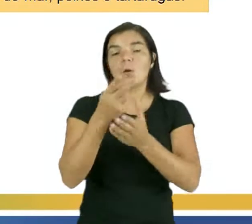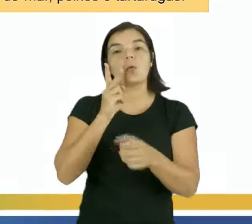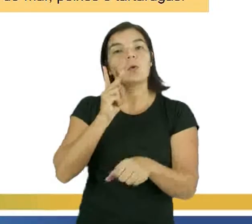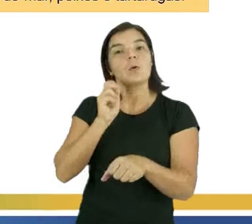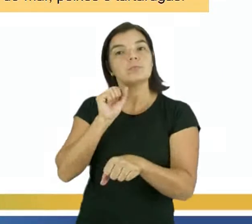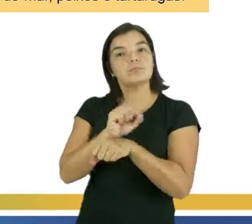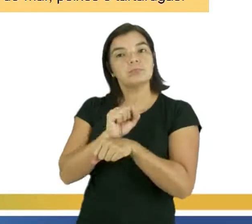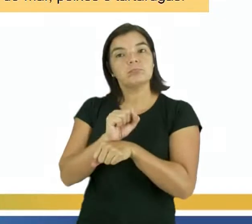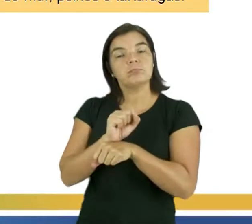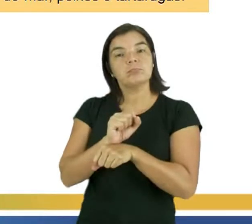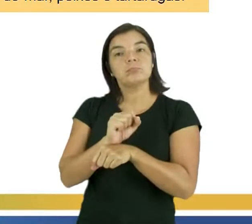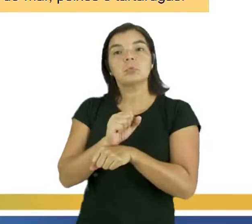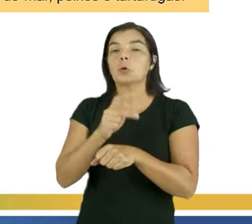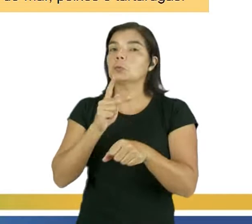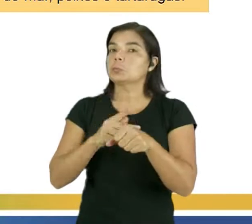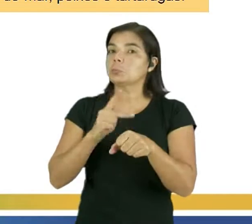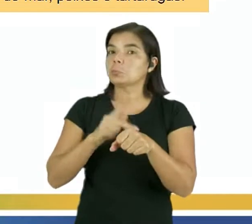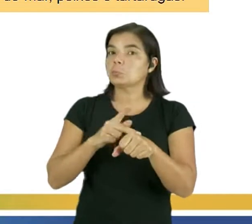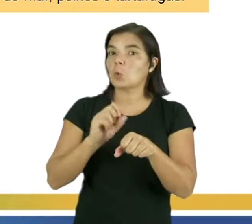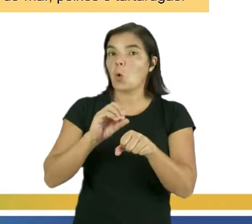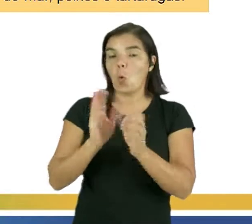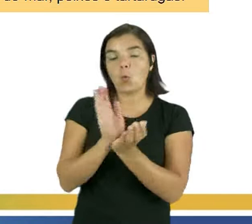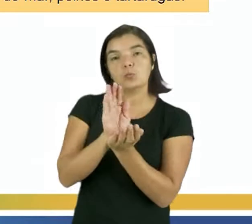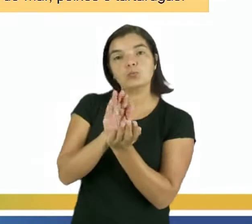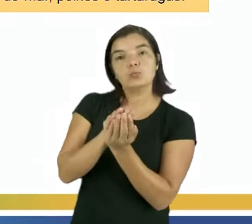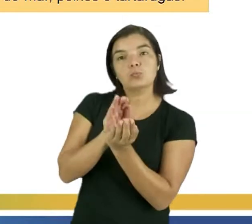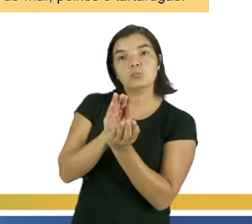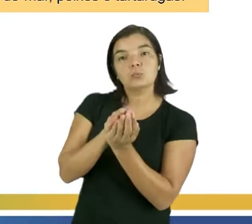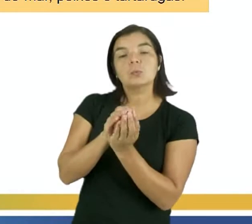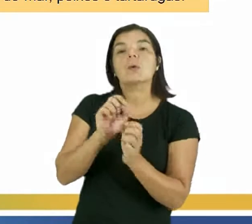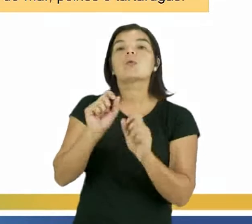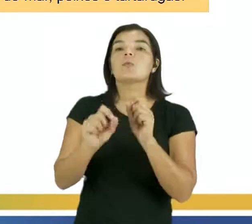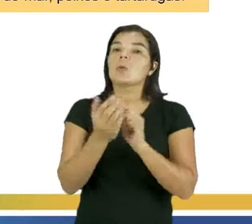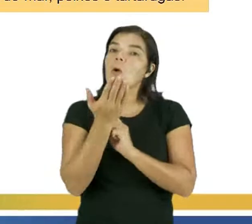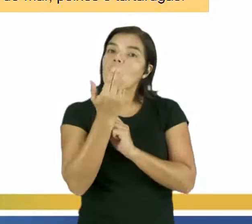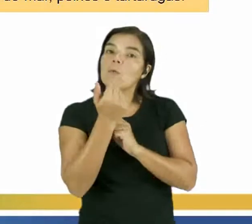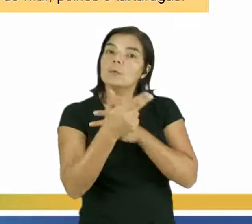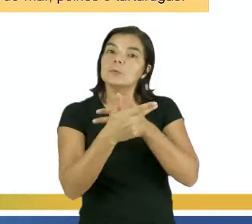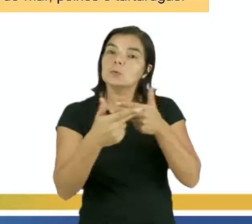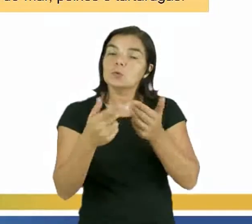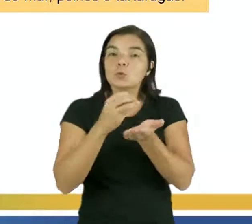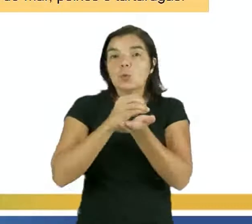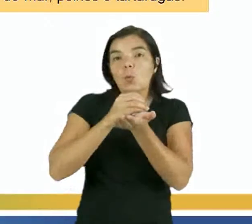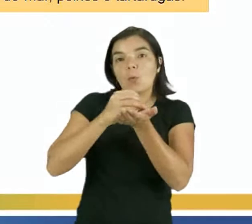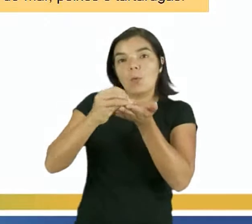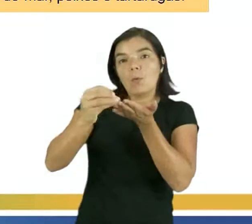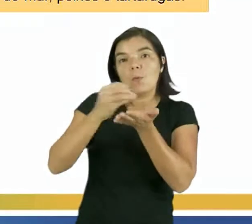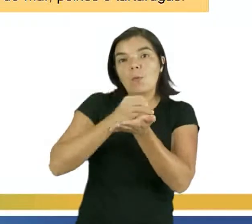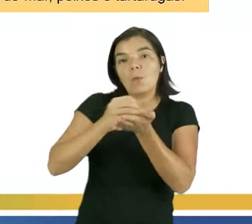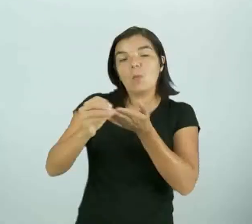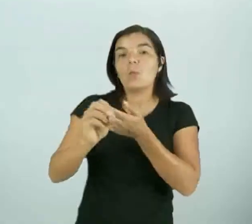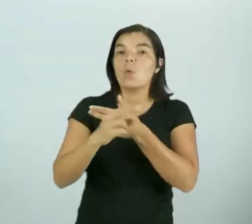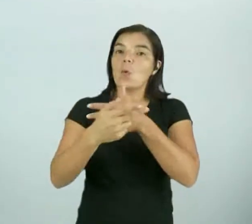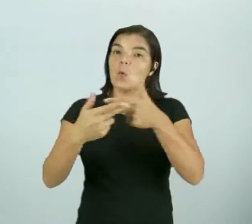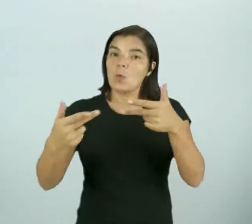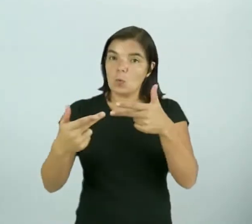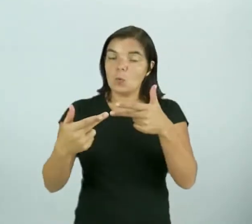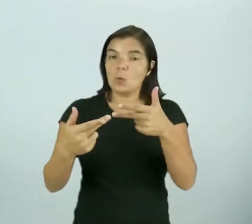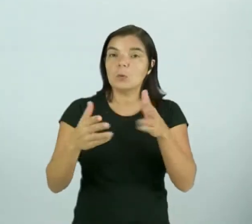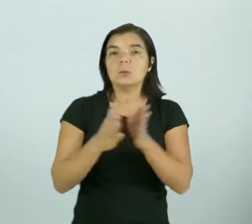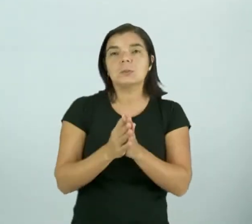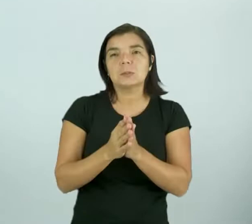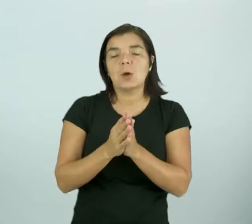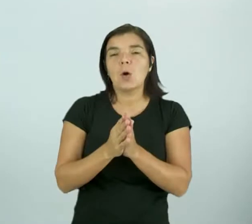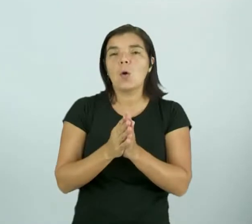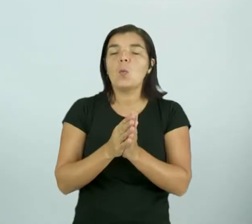em locais ou sobre rochas ou sobre conchas, elas vão se alimentar de restos orgânicos ou de micro-organismos que